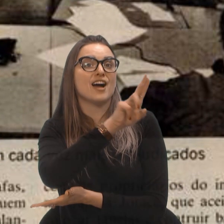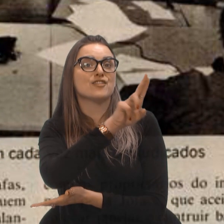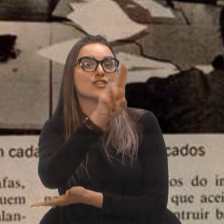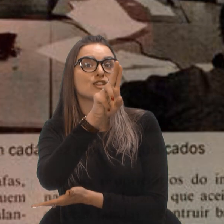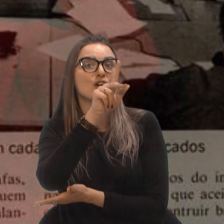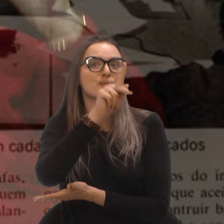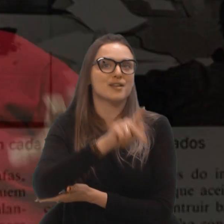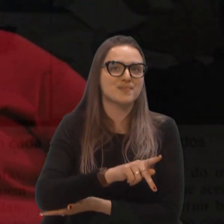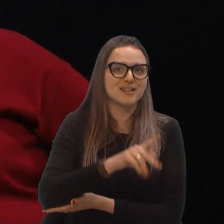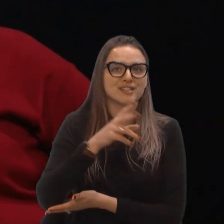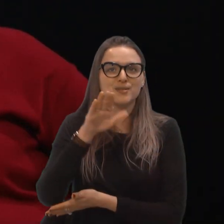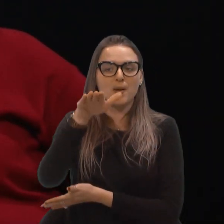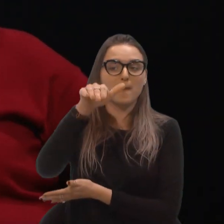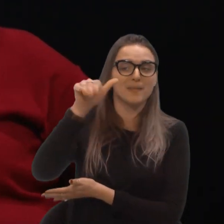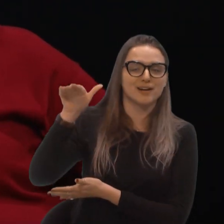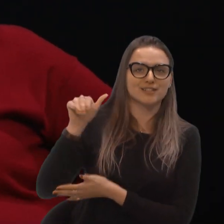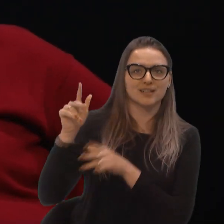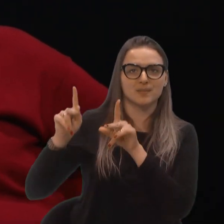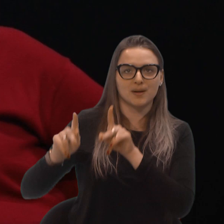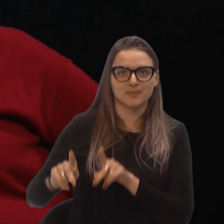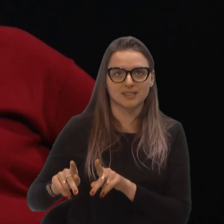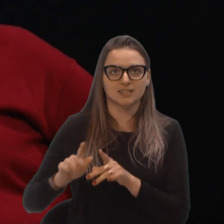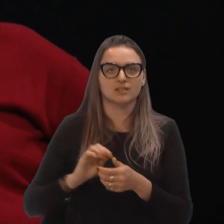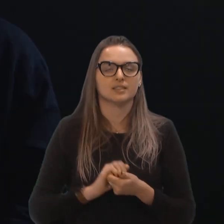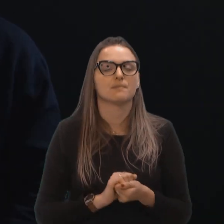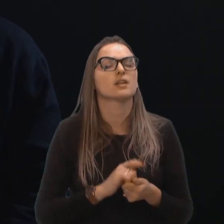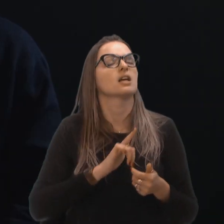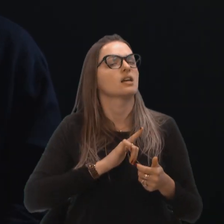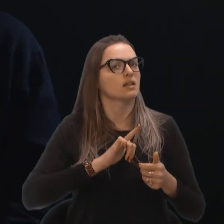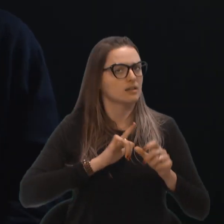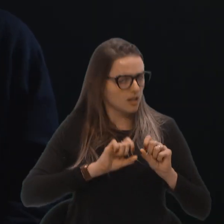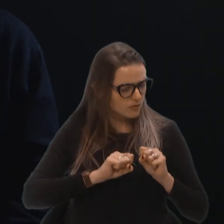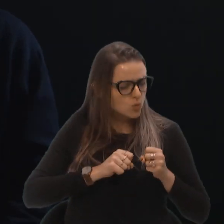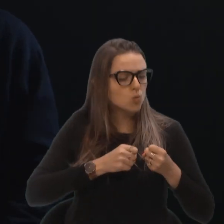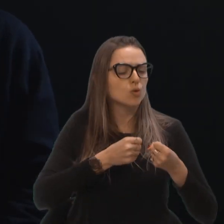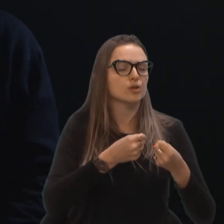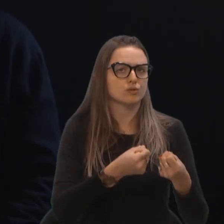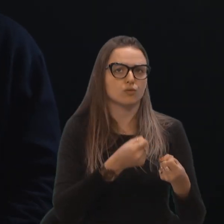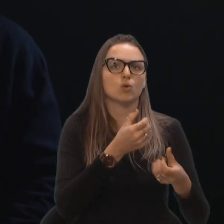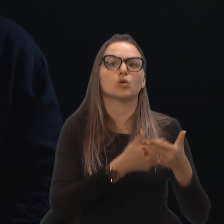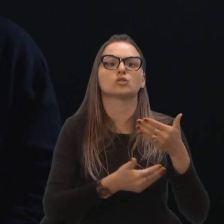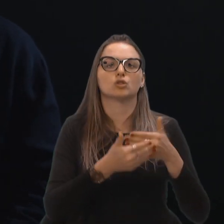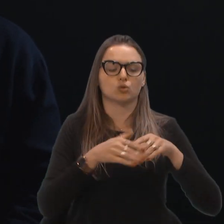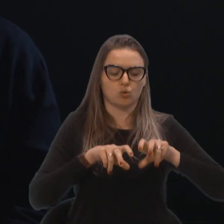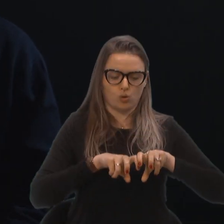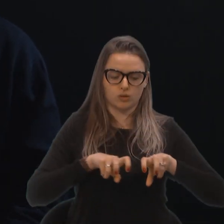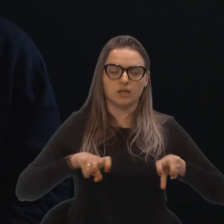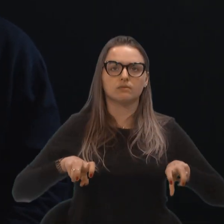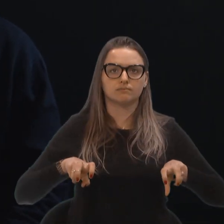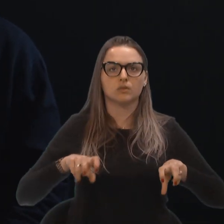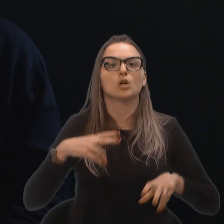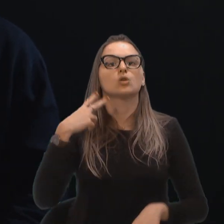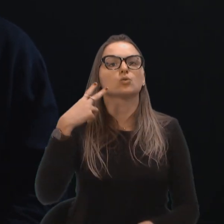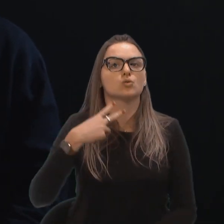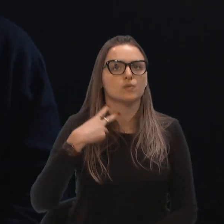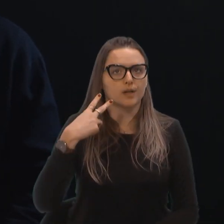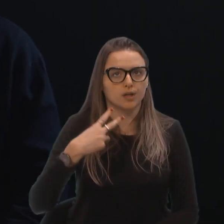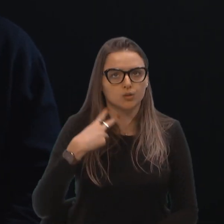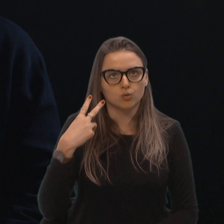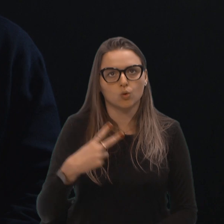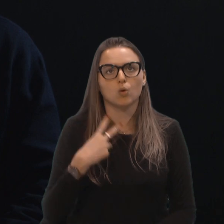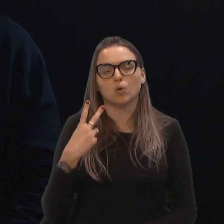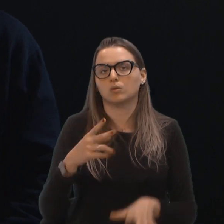gente gritava, fulano, ciclano, sabe? Houve um esforço, claro, muito grande da parte da mesa diretora na época,